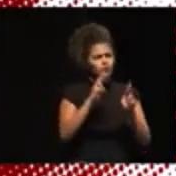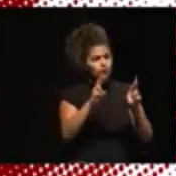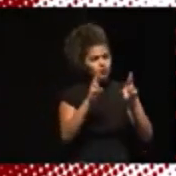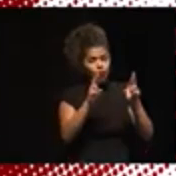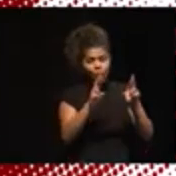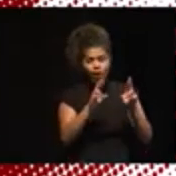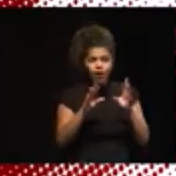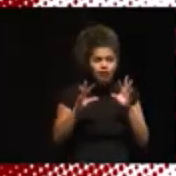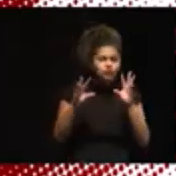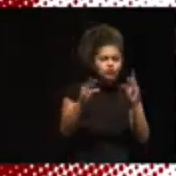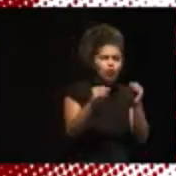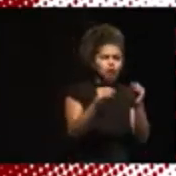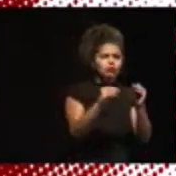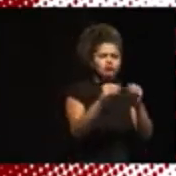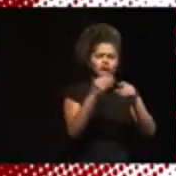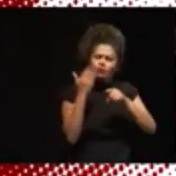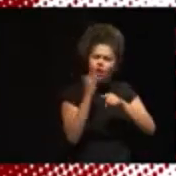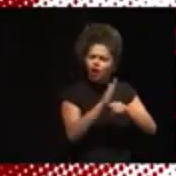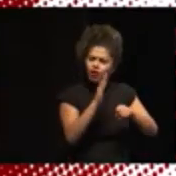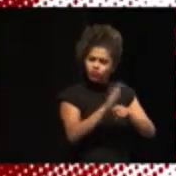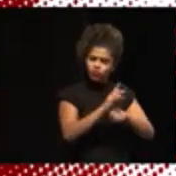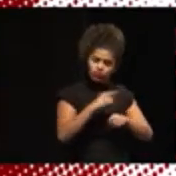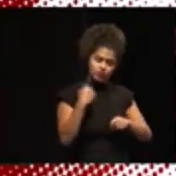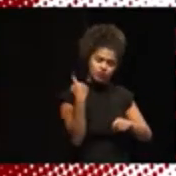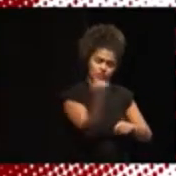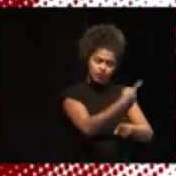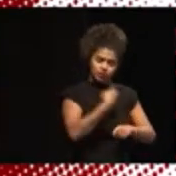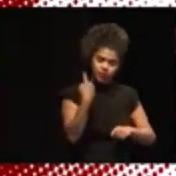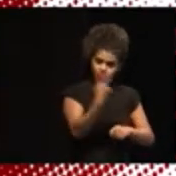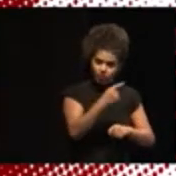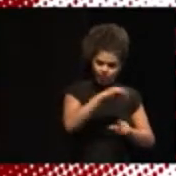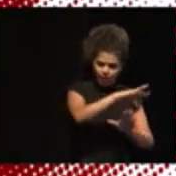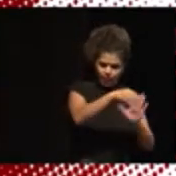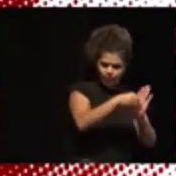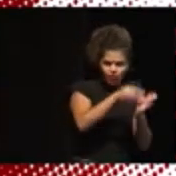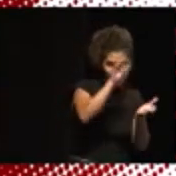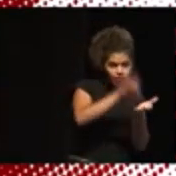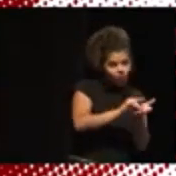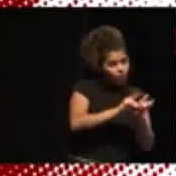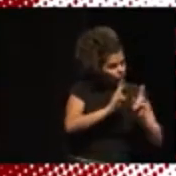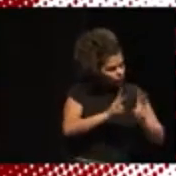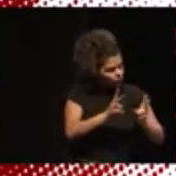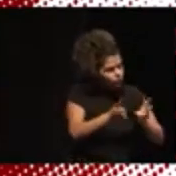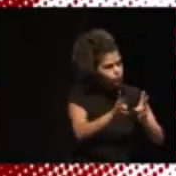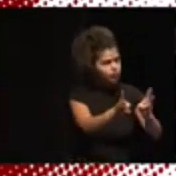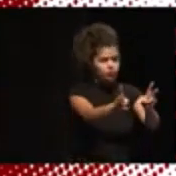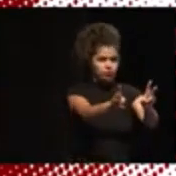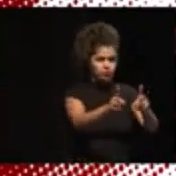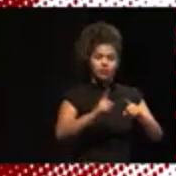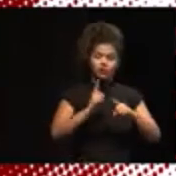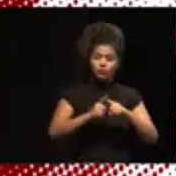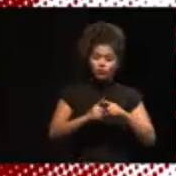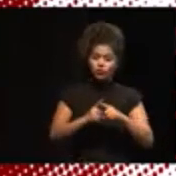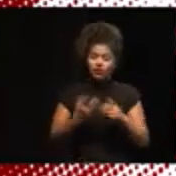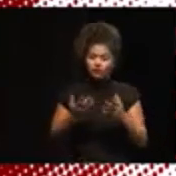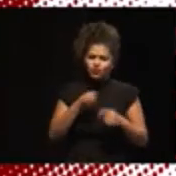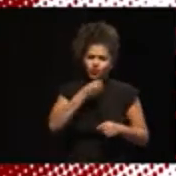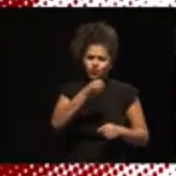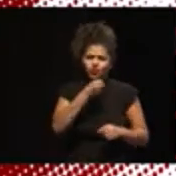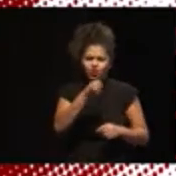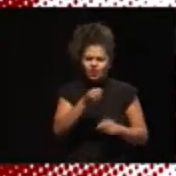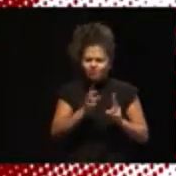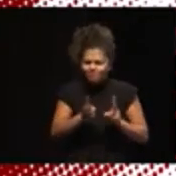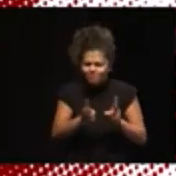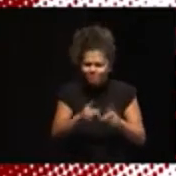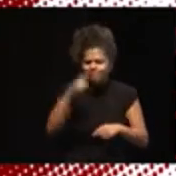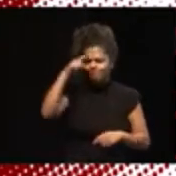para a Amazônia real manter-se viva, porque o jornalismo independente hoje está muito ameaçado. Não é só a Amazônia